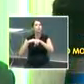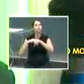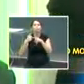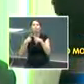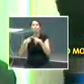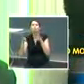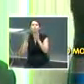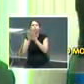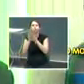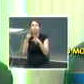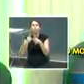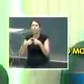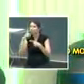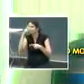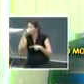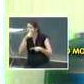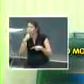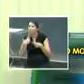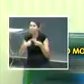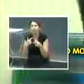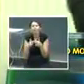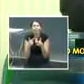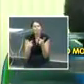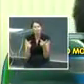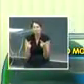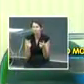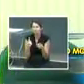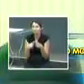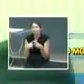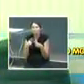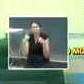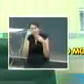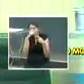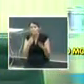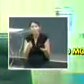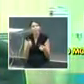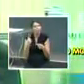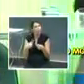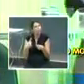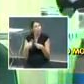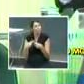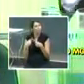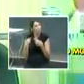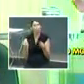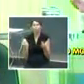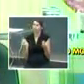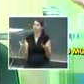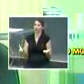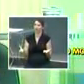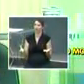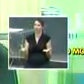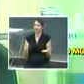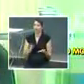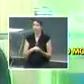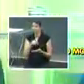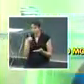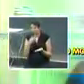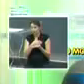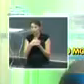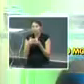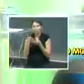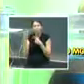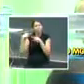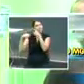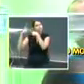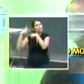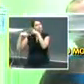fechada, para a dificuldade, para o problema, para a situação difícil. Nós queremos achar uma razão para tudo. E aí a gente começa a revirar a nossa